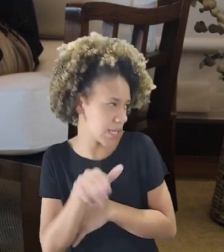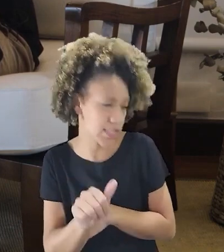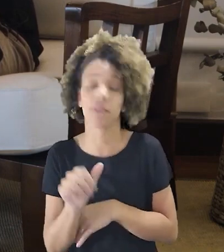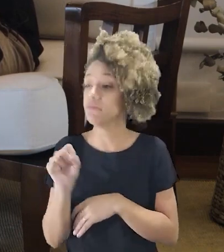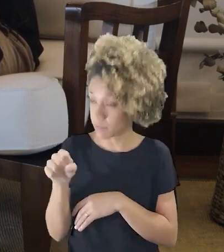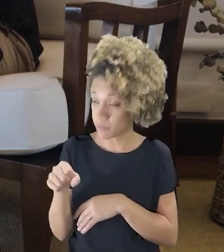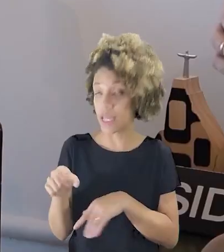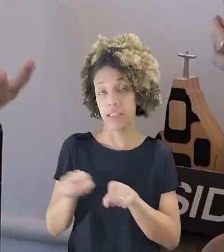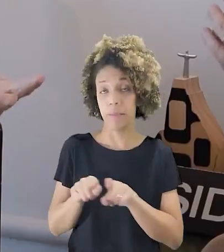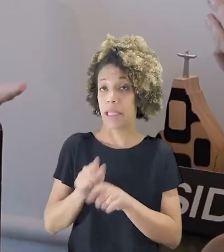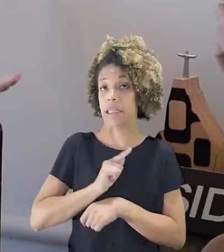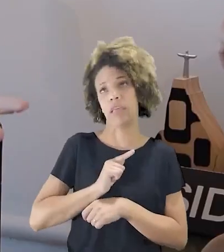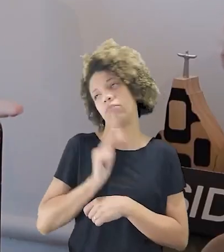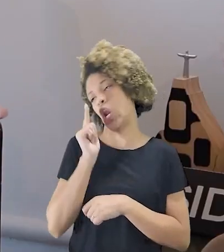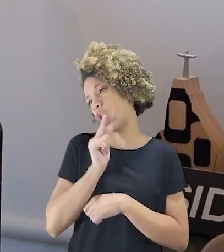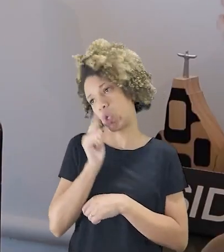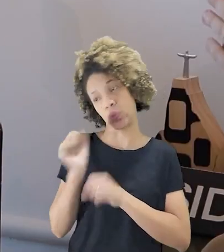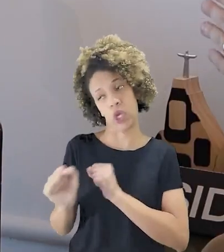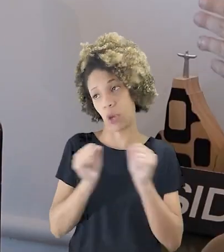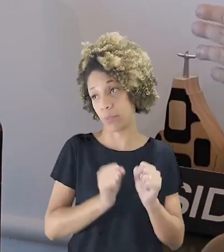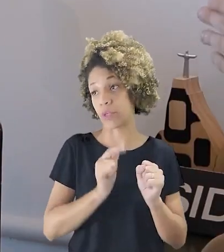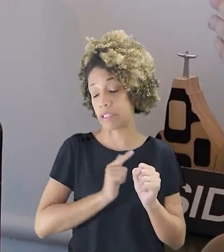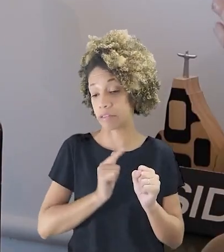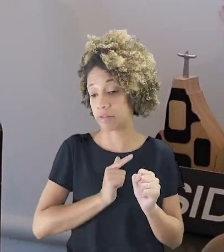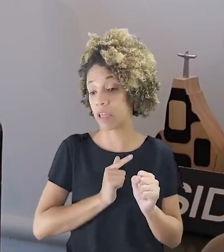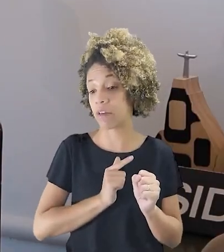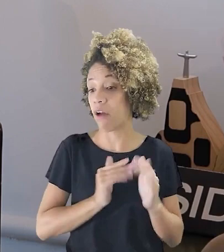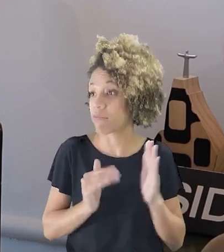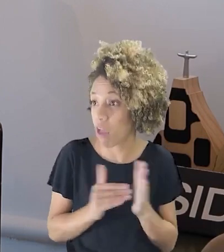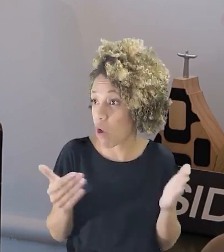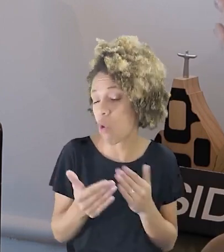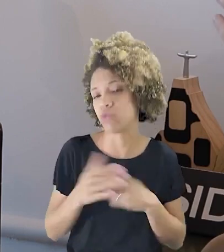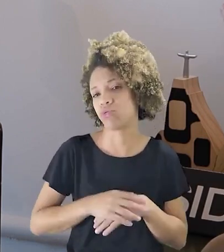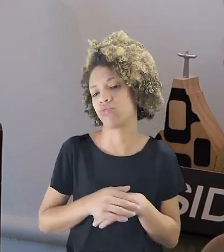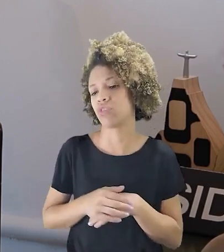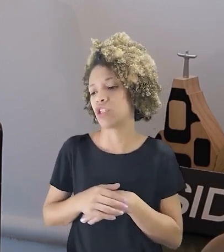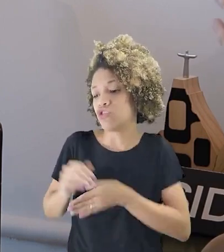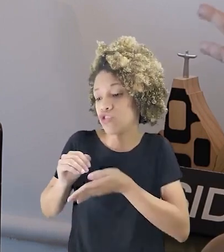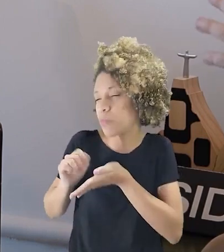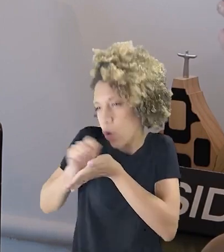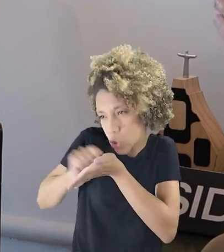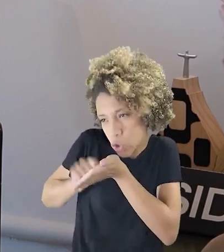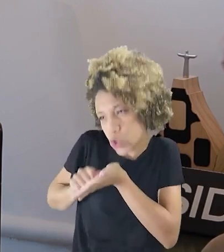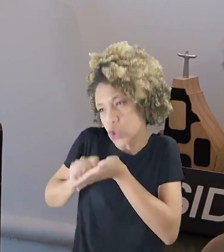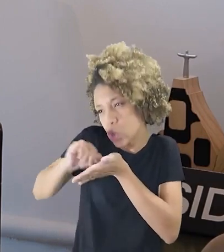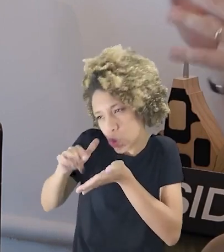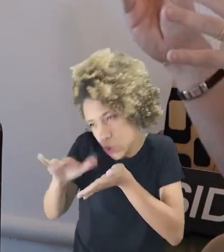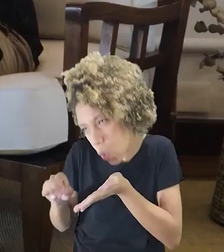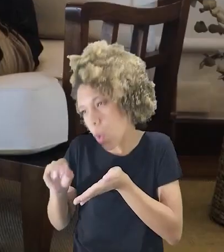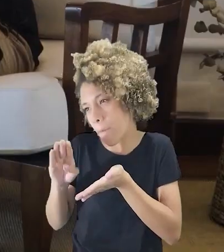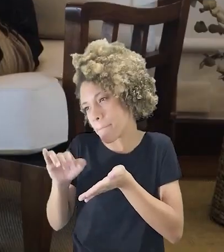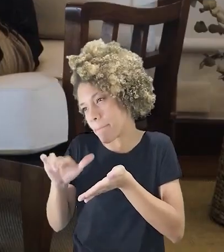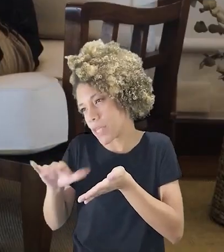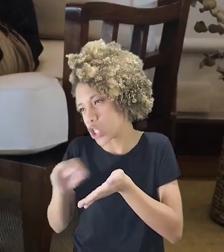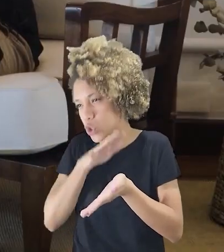você também tem, lógico, que é um poder que existe no Rio de Janeiro até hoje. O jogo do bicho, até hoje o jogo do bicho domina alguns territórios. Mas